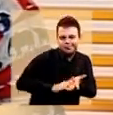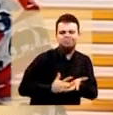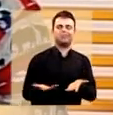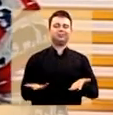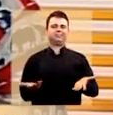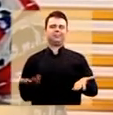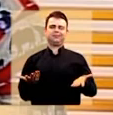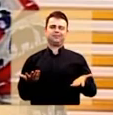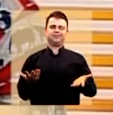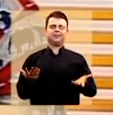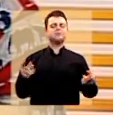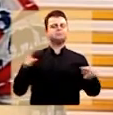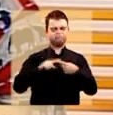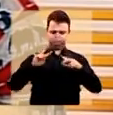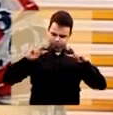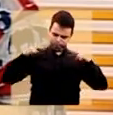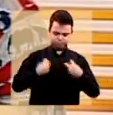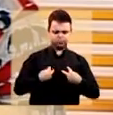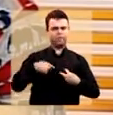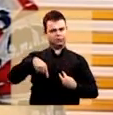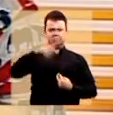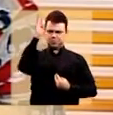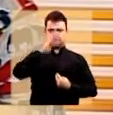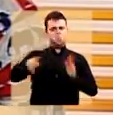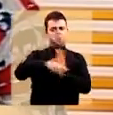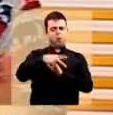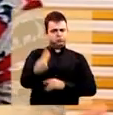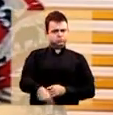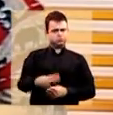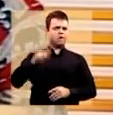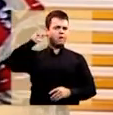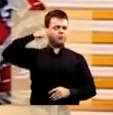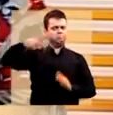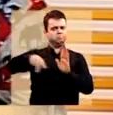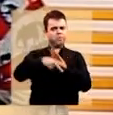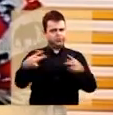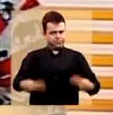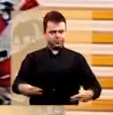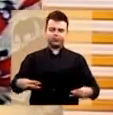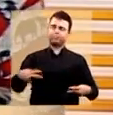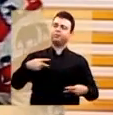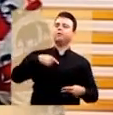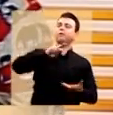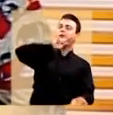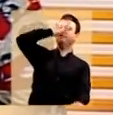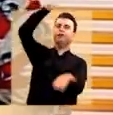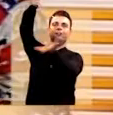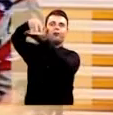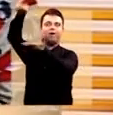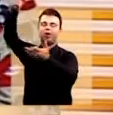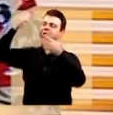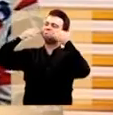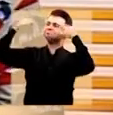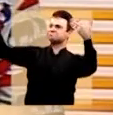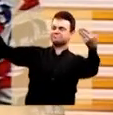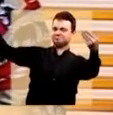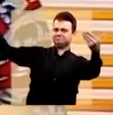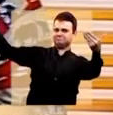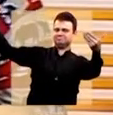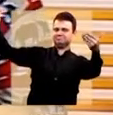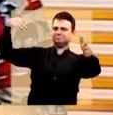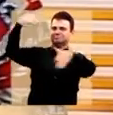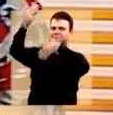toda a nossa identidade cultural brasileira. Porque quando você vai para fora, você tem orgulho. Quando você vem aqui dentro, não. Eu quero aquela